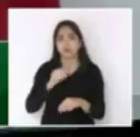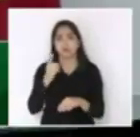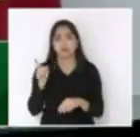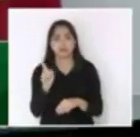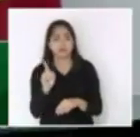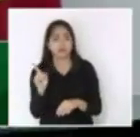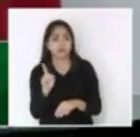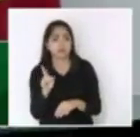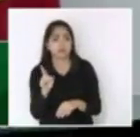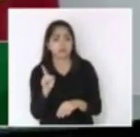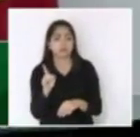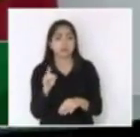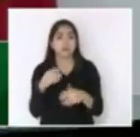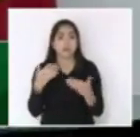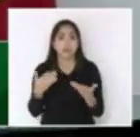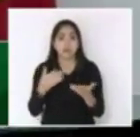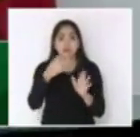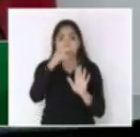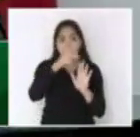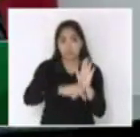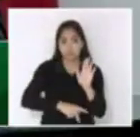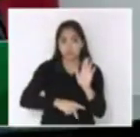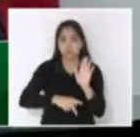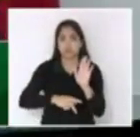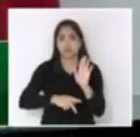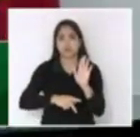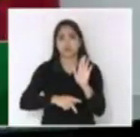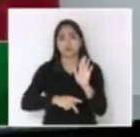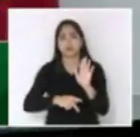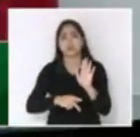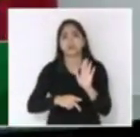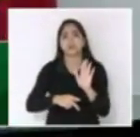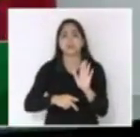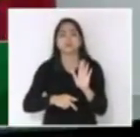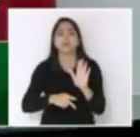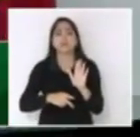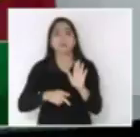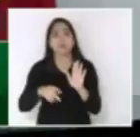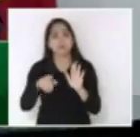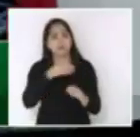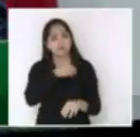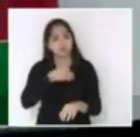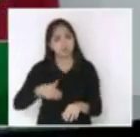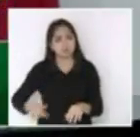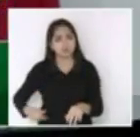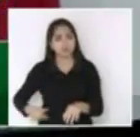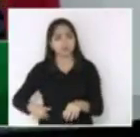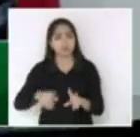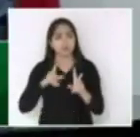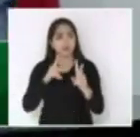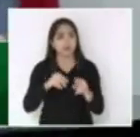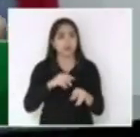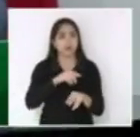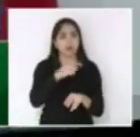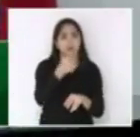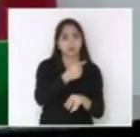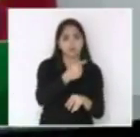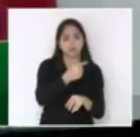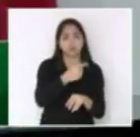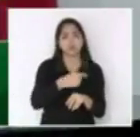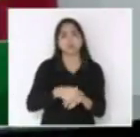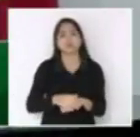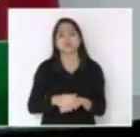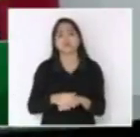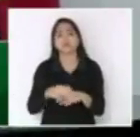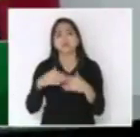Esse será um programa republicano, como foi a edição do Fundão 1. Portanto,